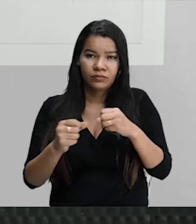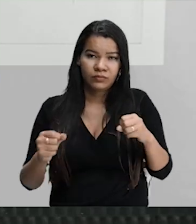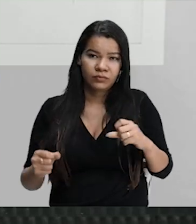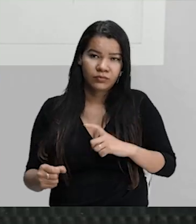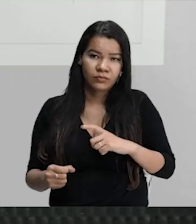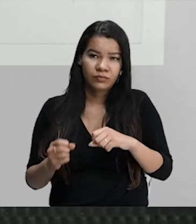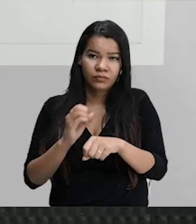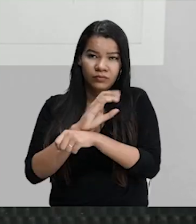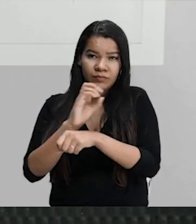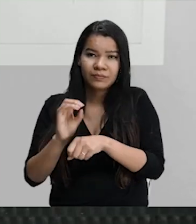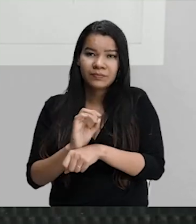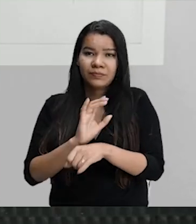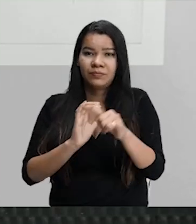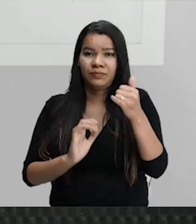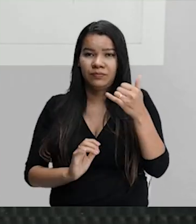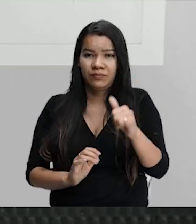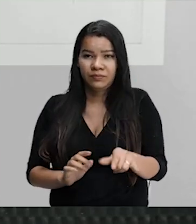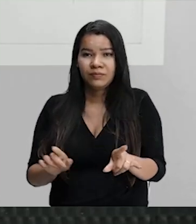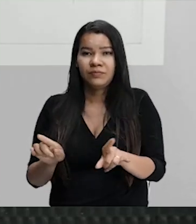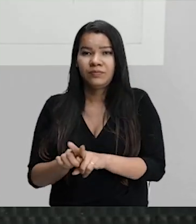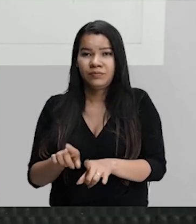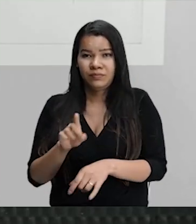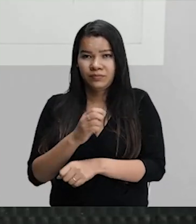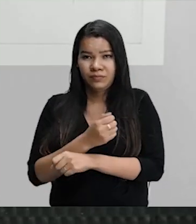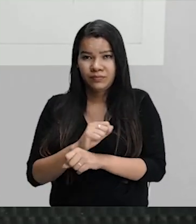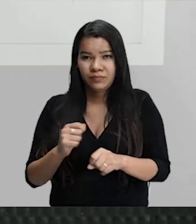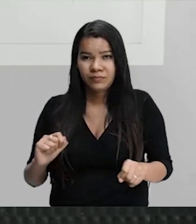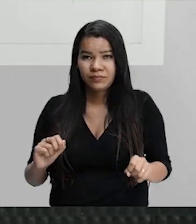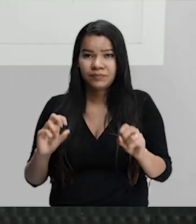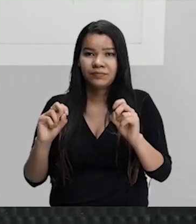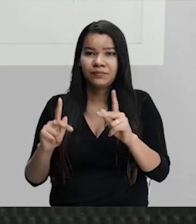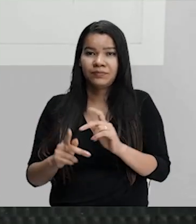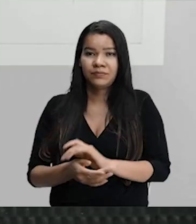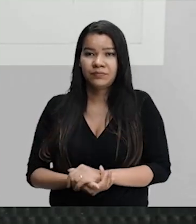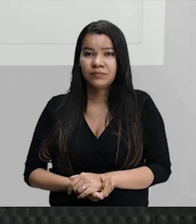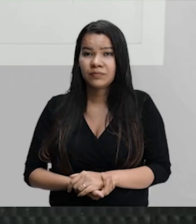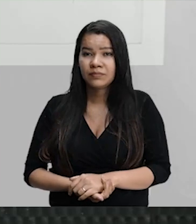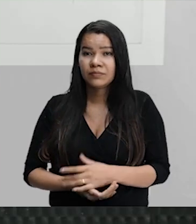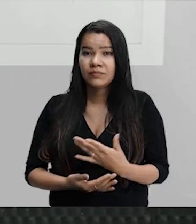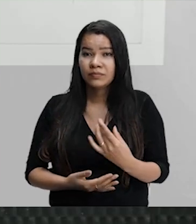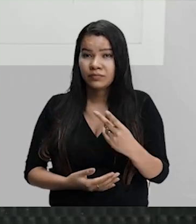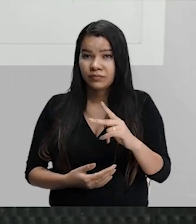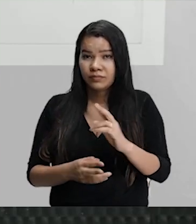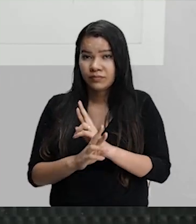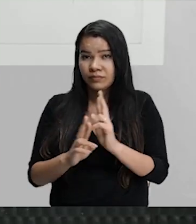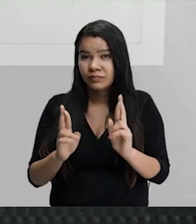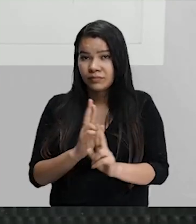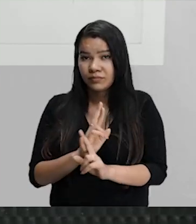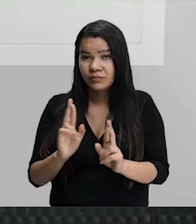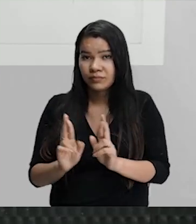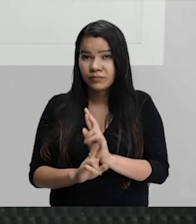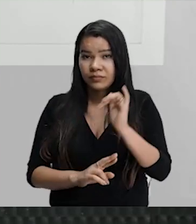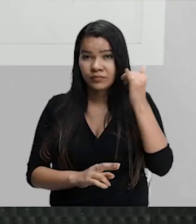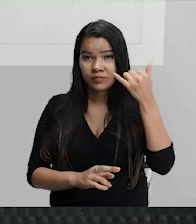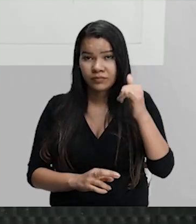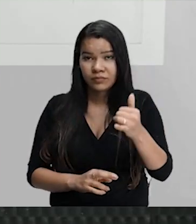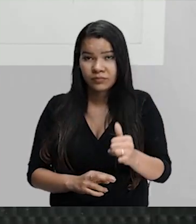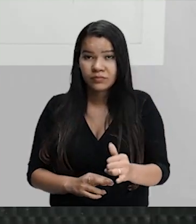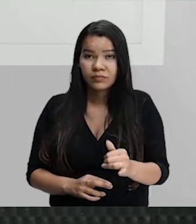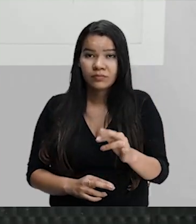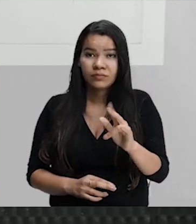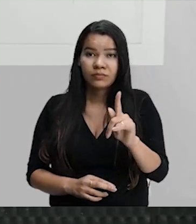uma emissão de energia também muito grande. Tá ok? Então, essa relação lá dos raios gama,